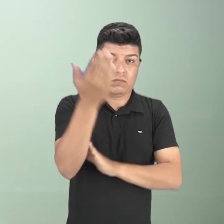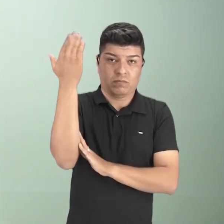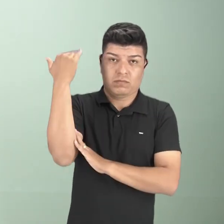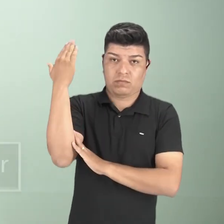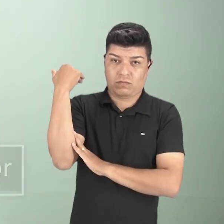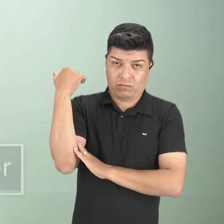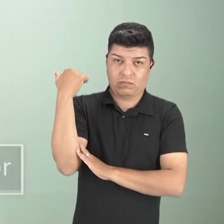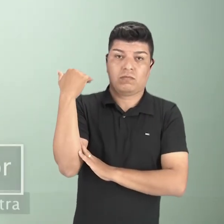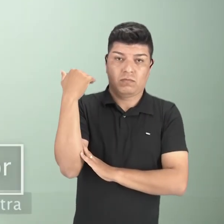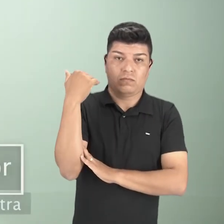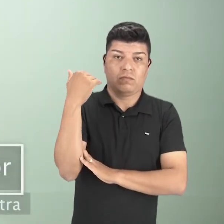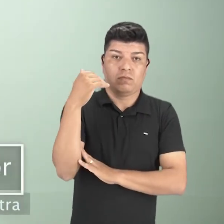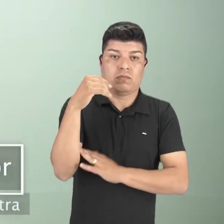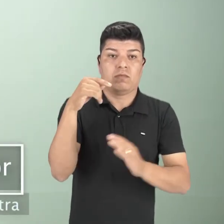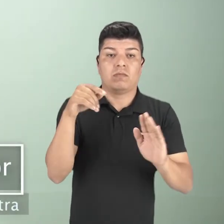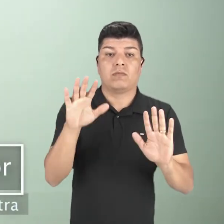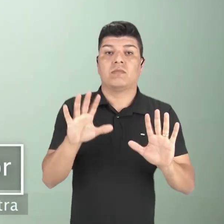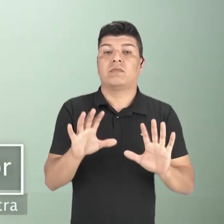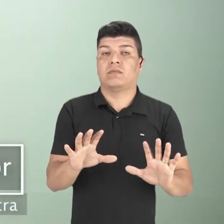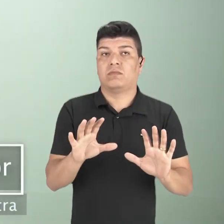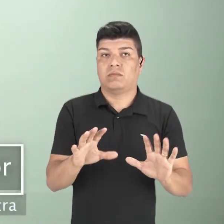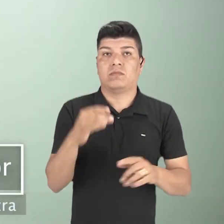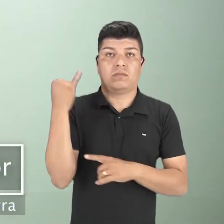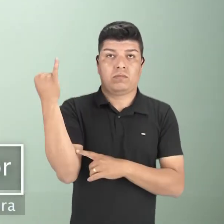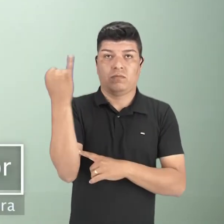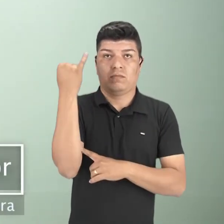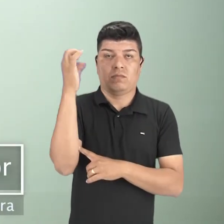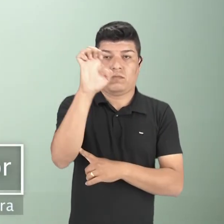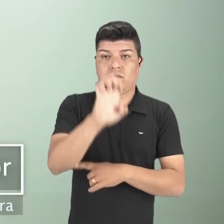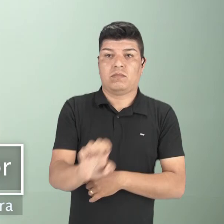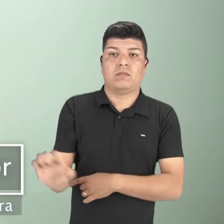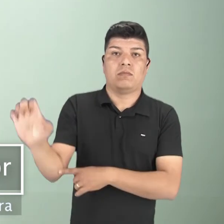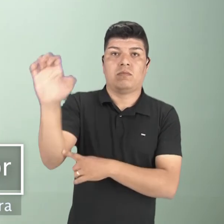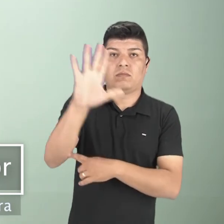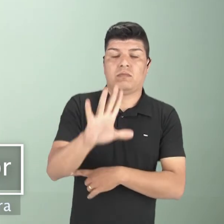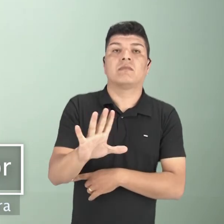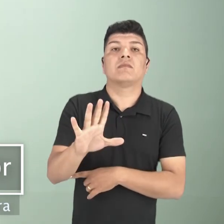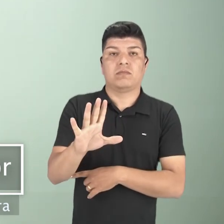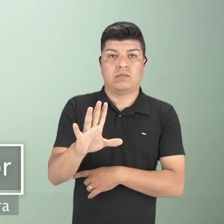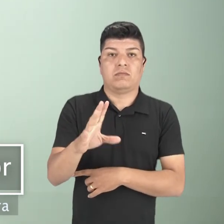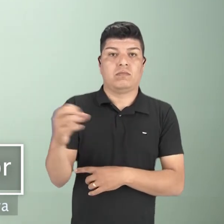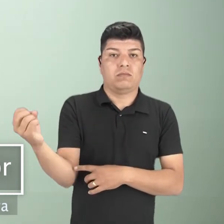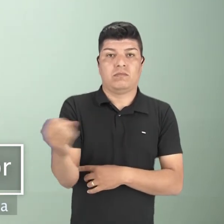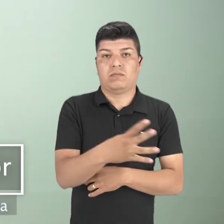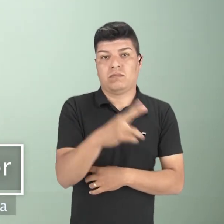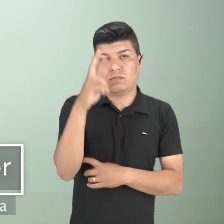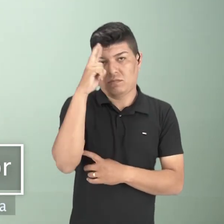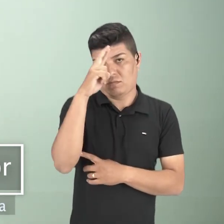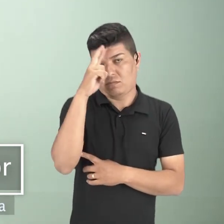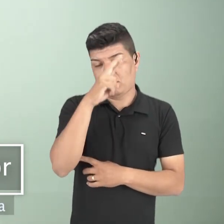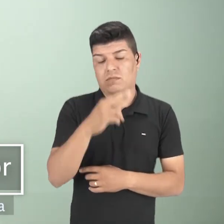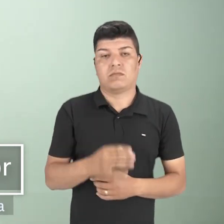e delimitar o ponto, literalmente, da Europa Ocidental a uma nova história.